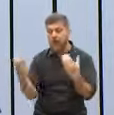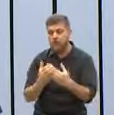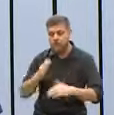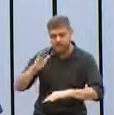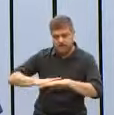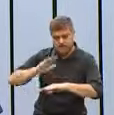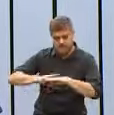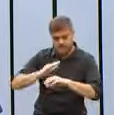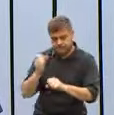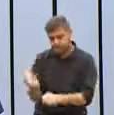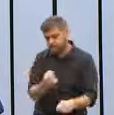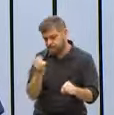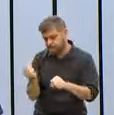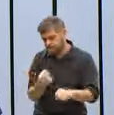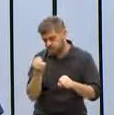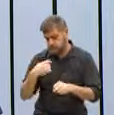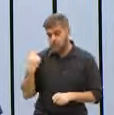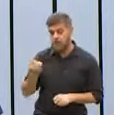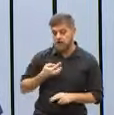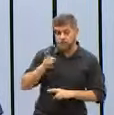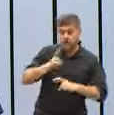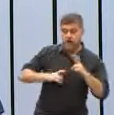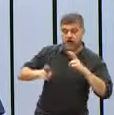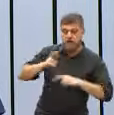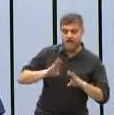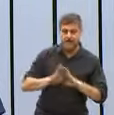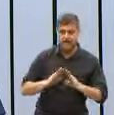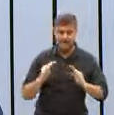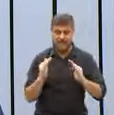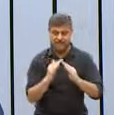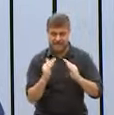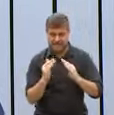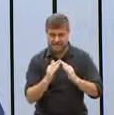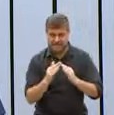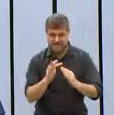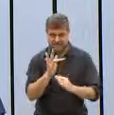enfim, e até mesmo a Fundação Casa, né?